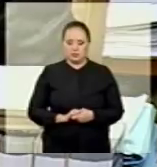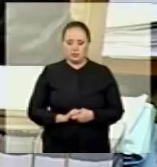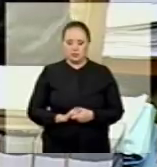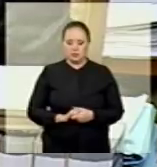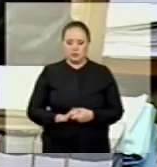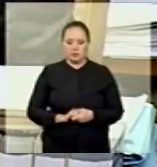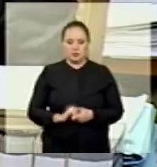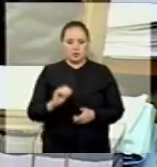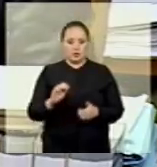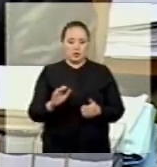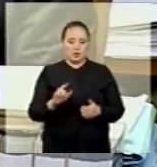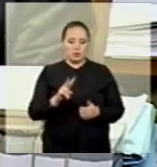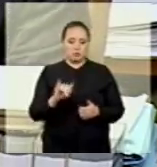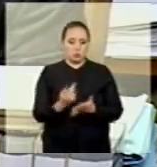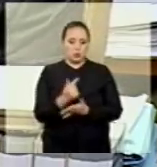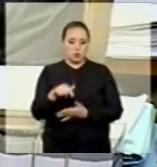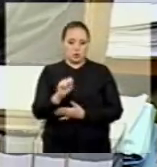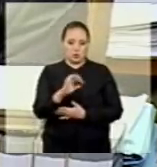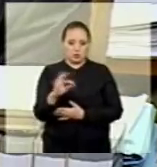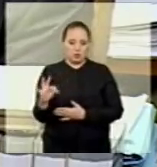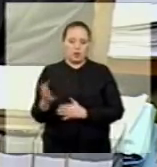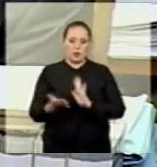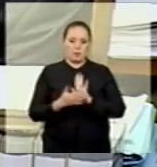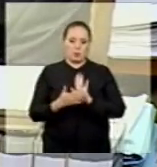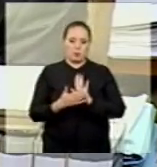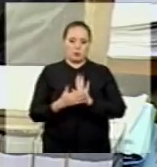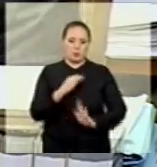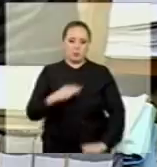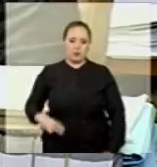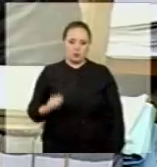a proposta formulada pelo eminente ministro Luiz Roberto Barroso,